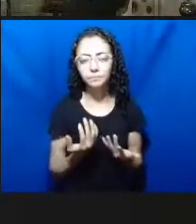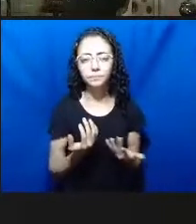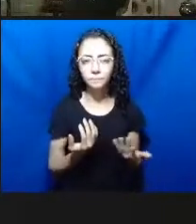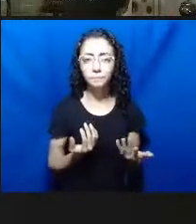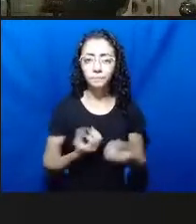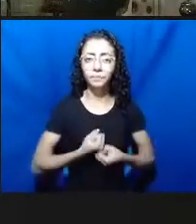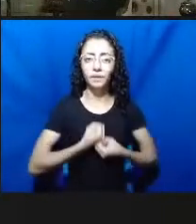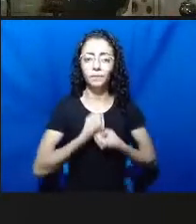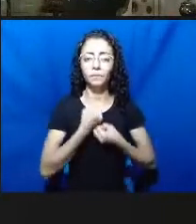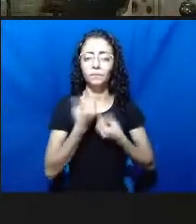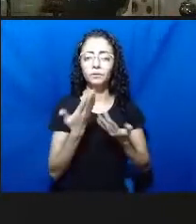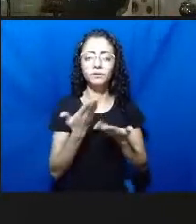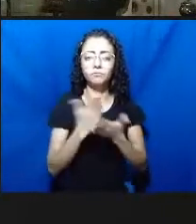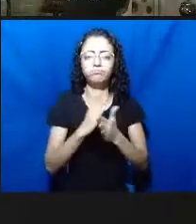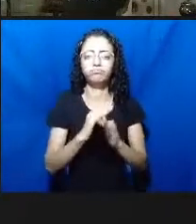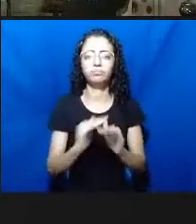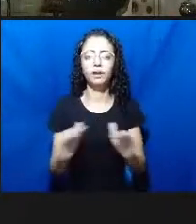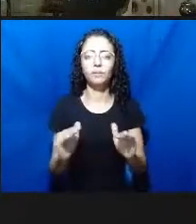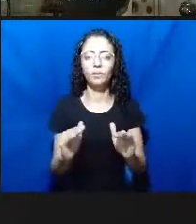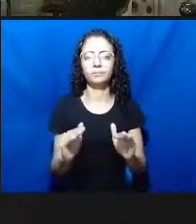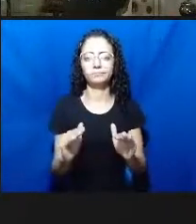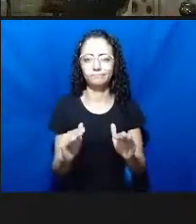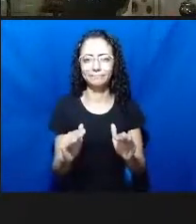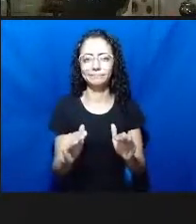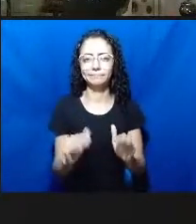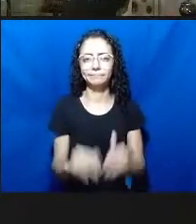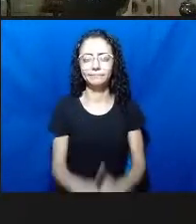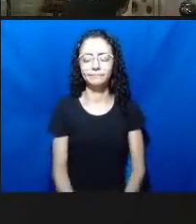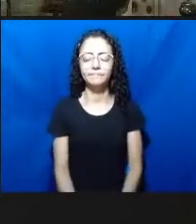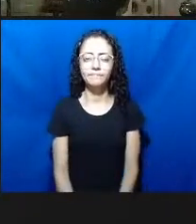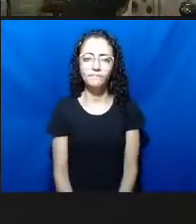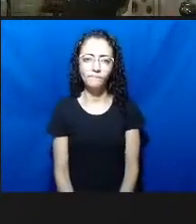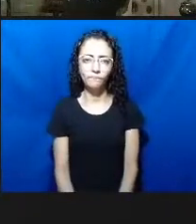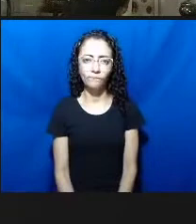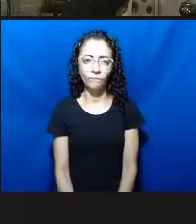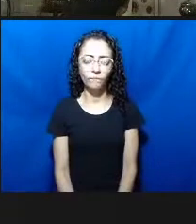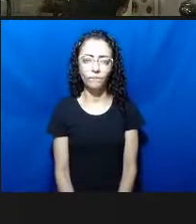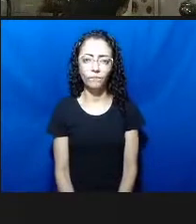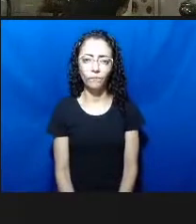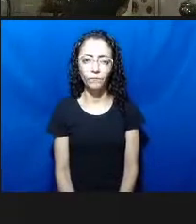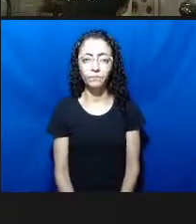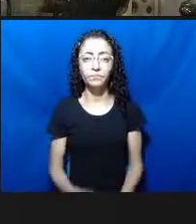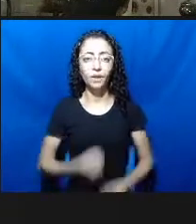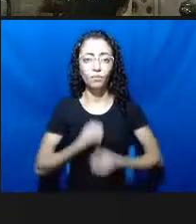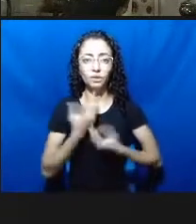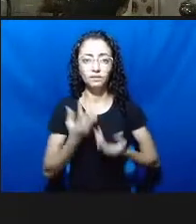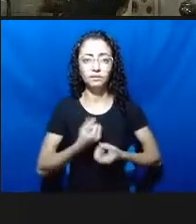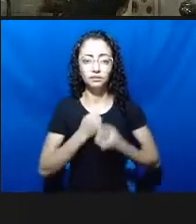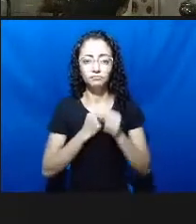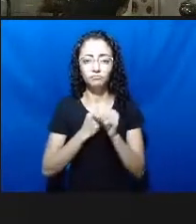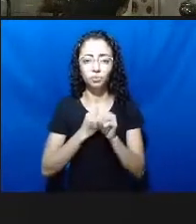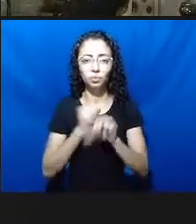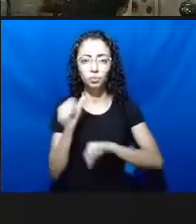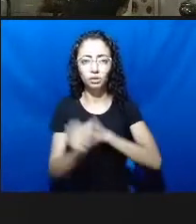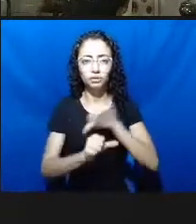ela é exalada agora, ela realmente não se materializa, né?